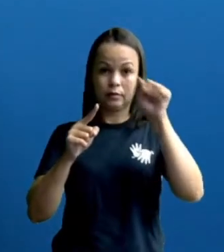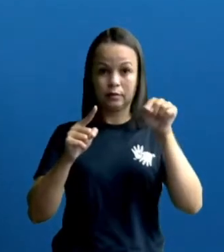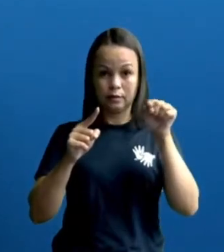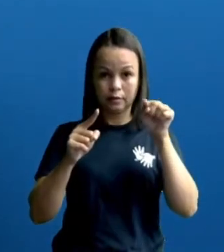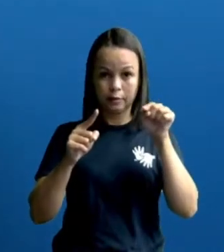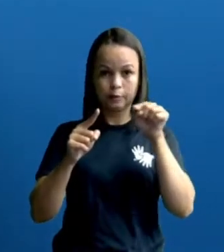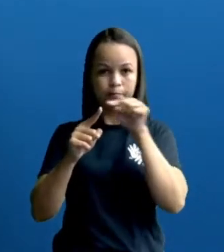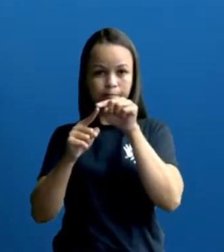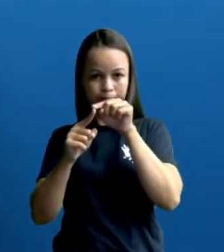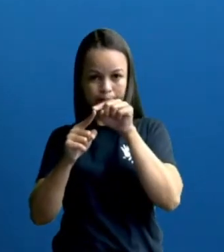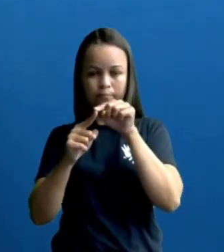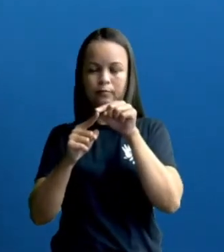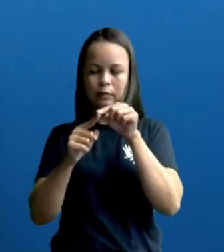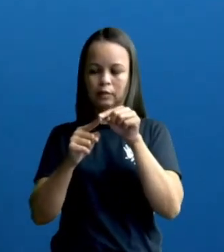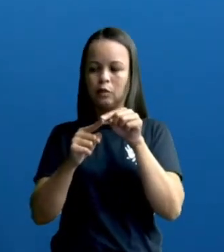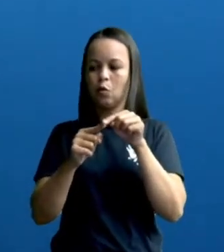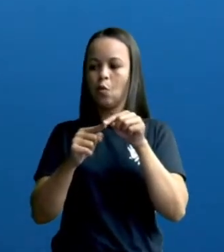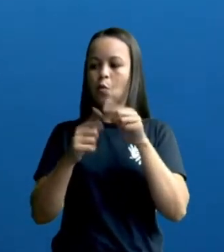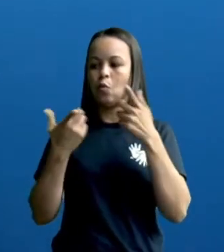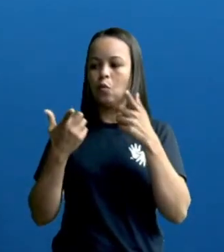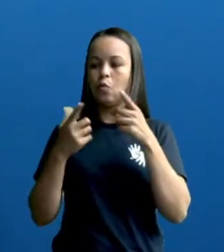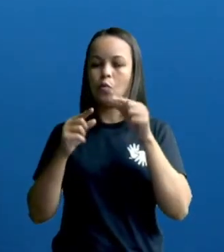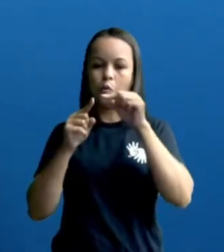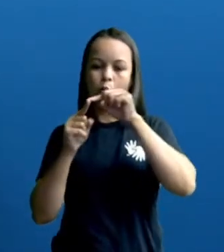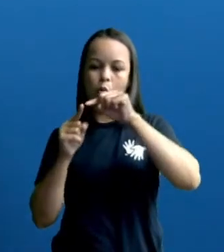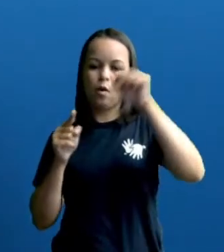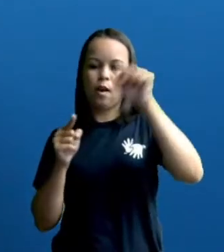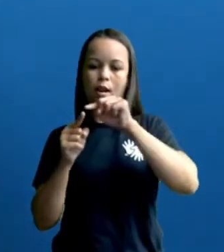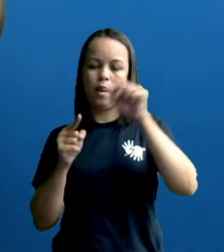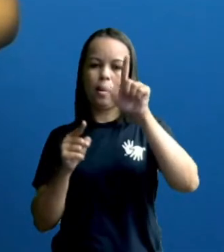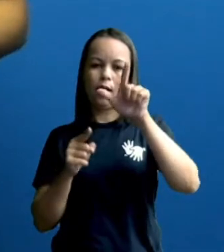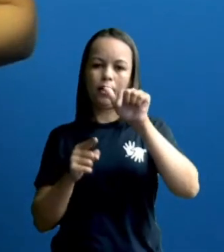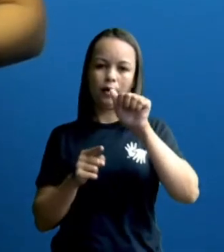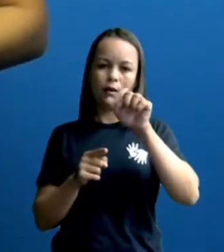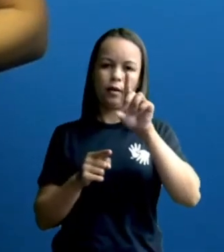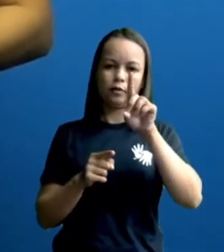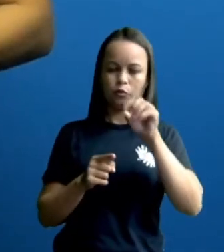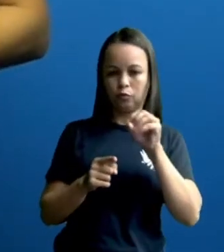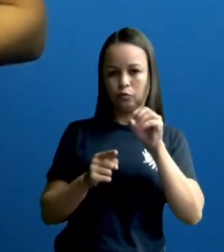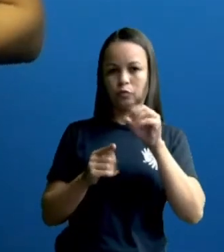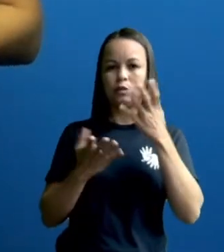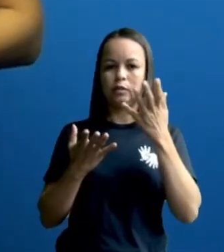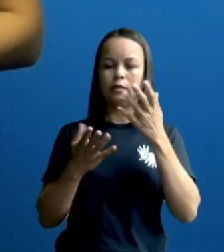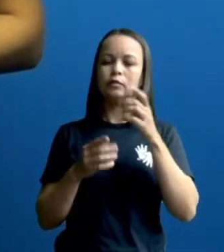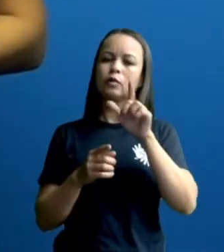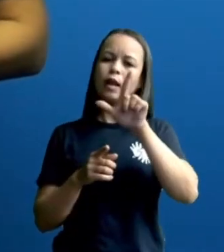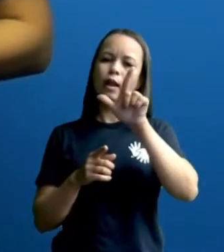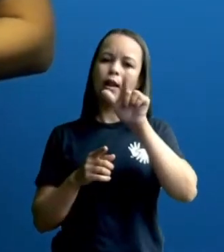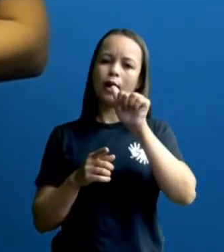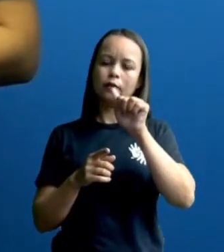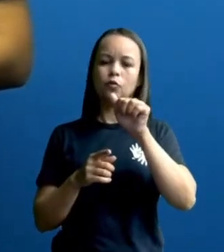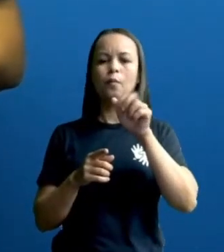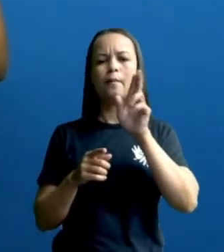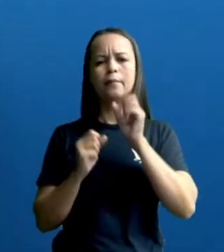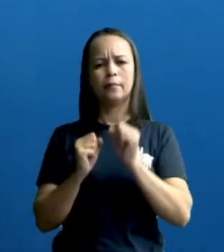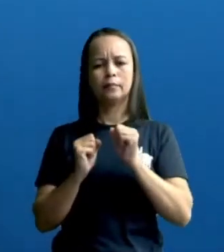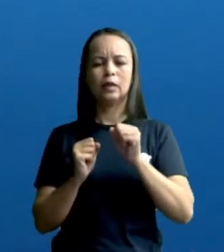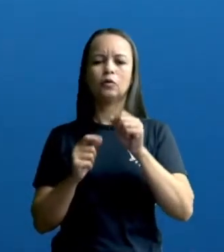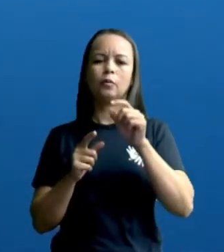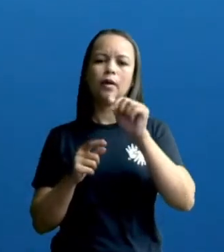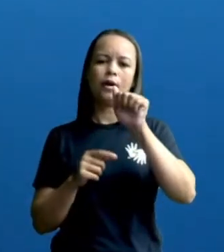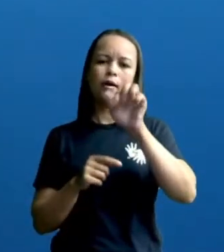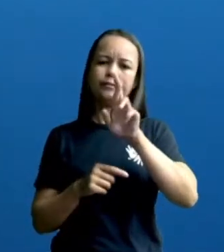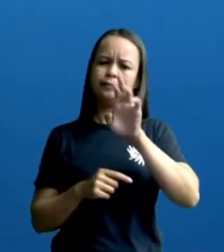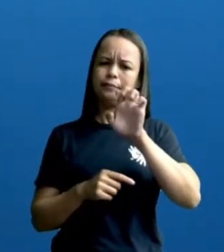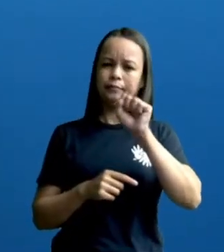de aresta, tá certo? Mas como é uma figura plana, ele vai ser chamado mais de lado, tá certo?